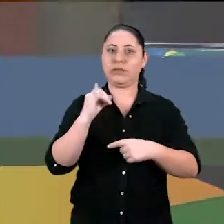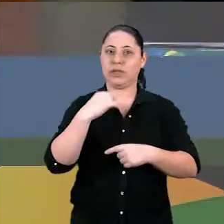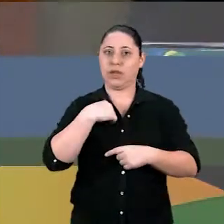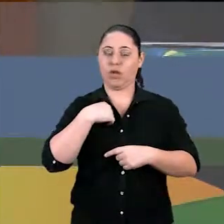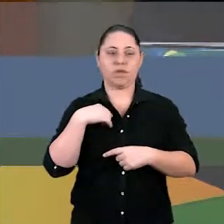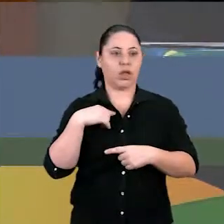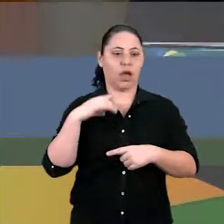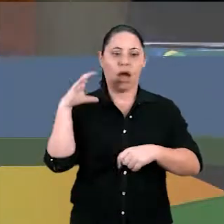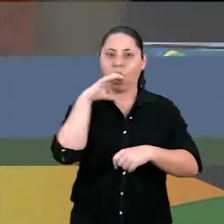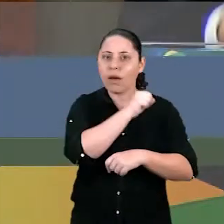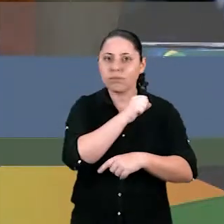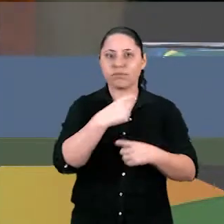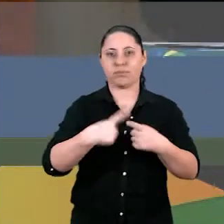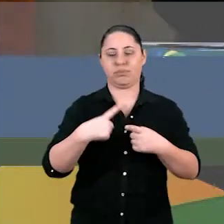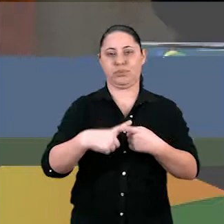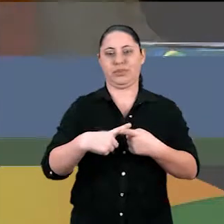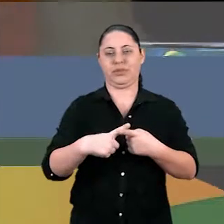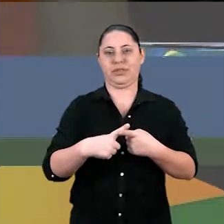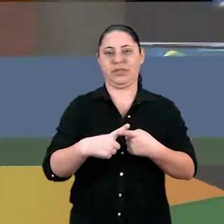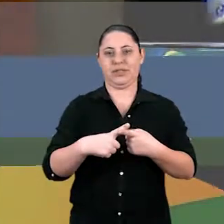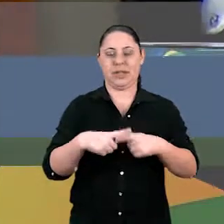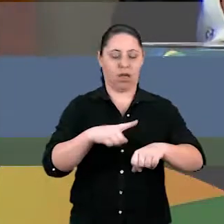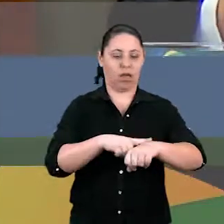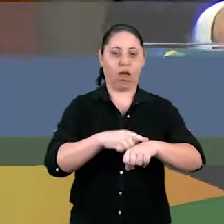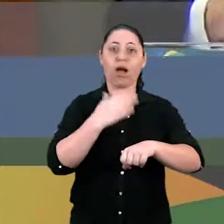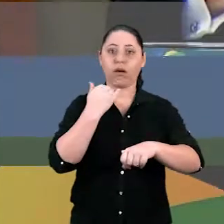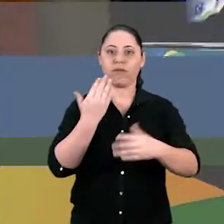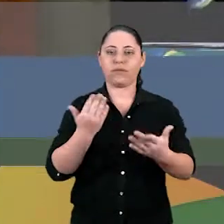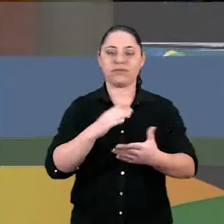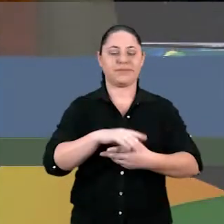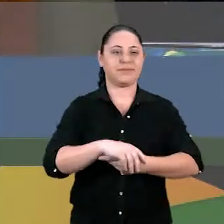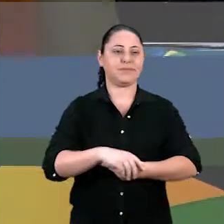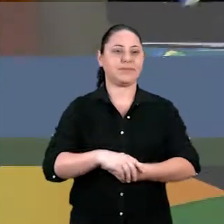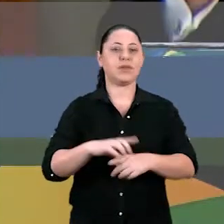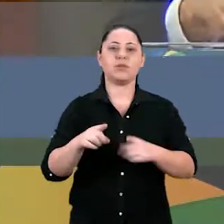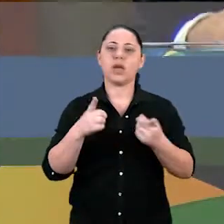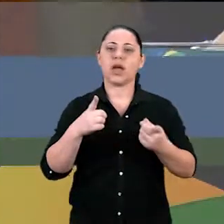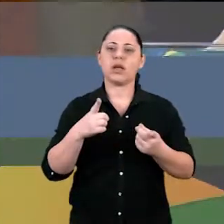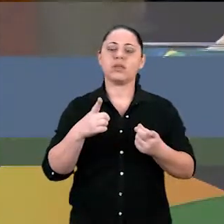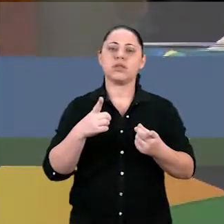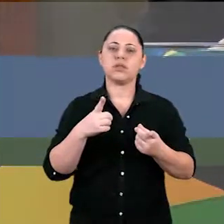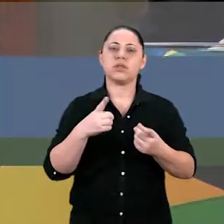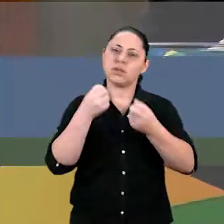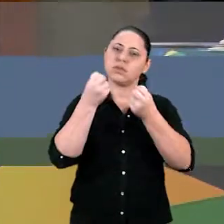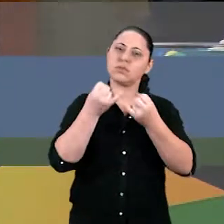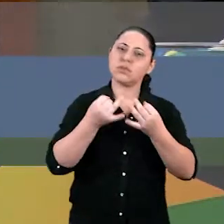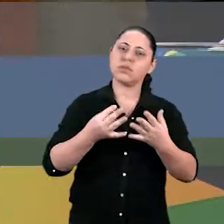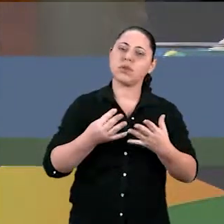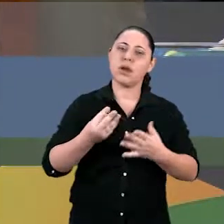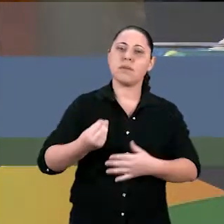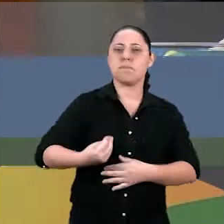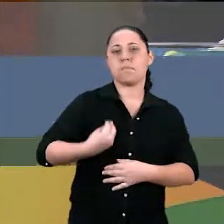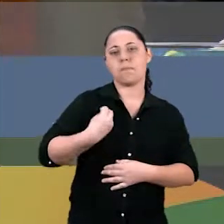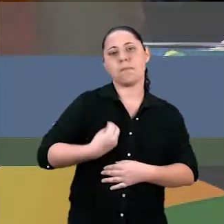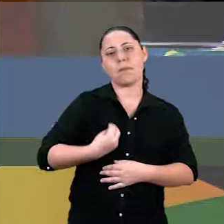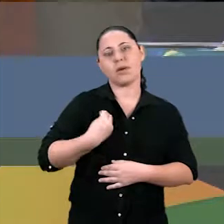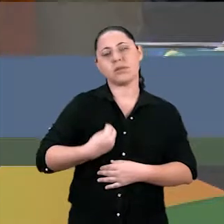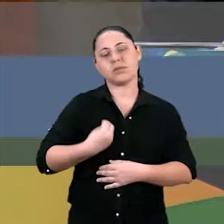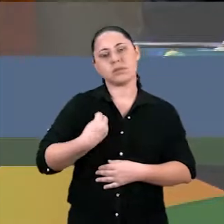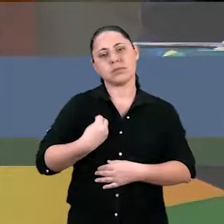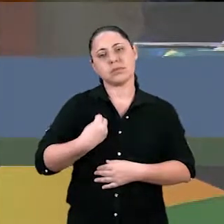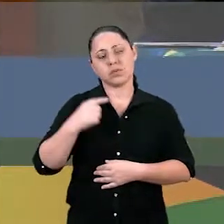serei o mais breve possível. Mas devo registrar aqui que essa minha participação